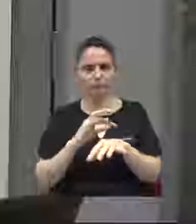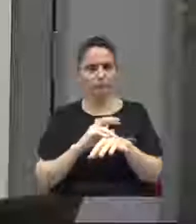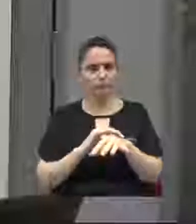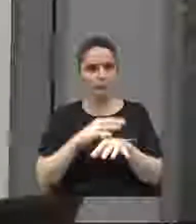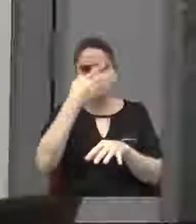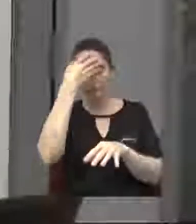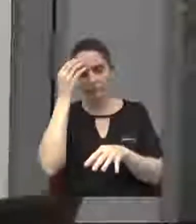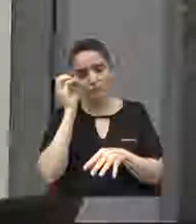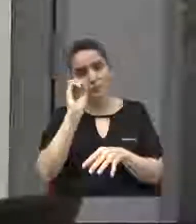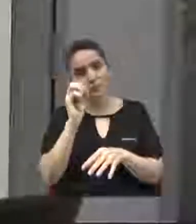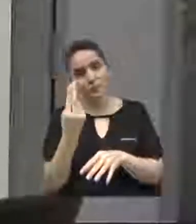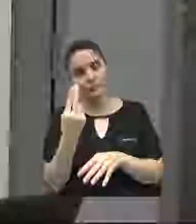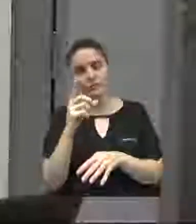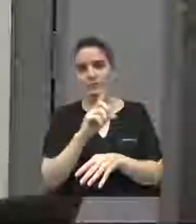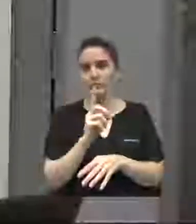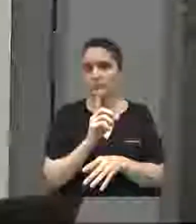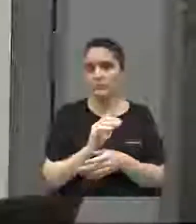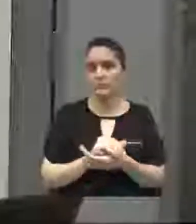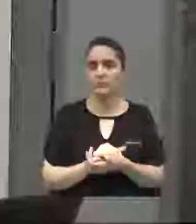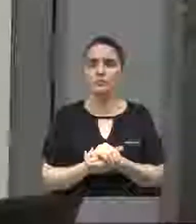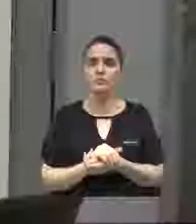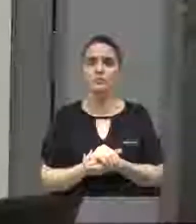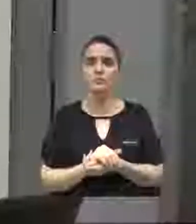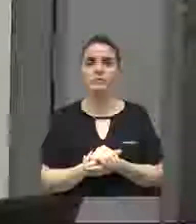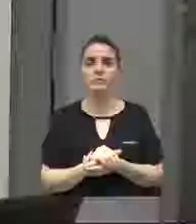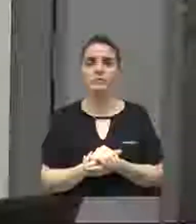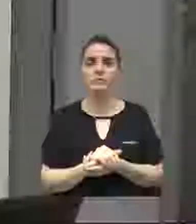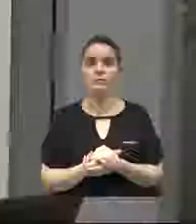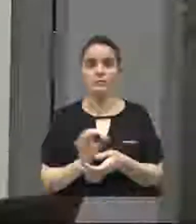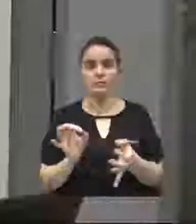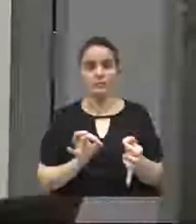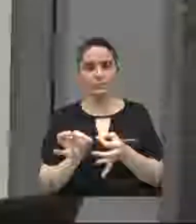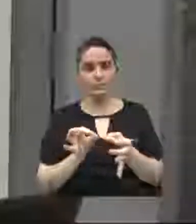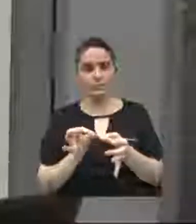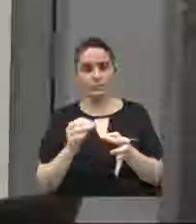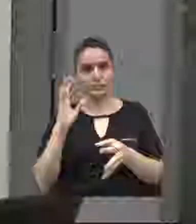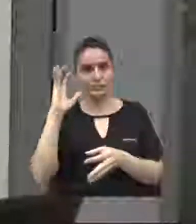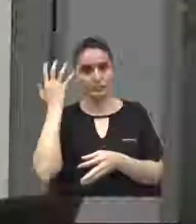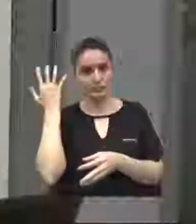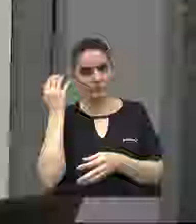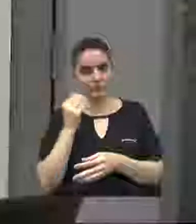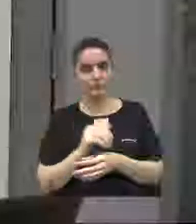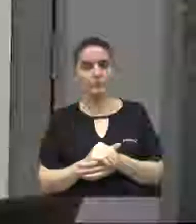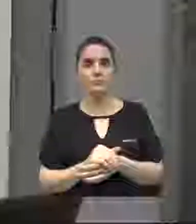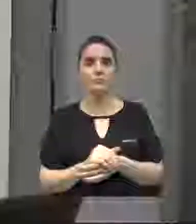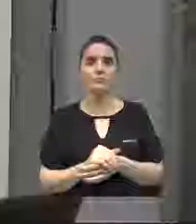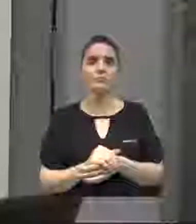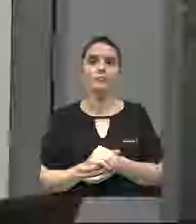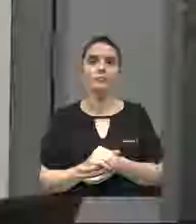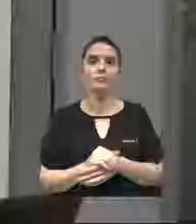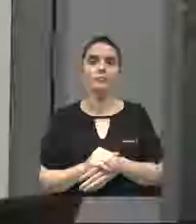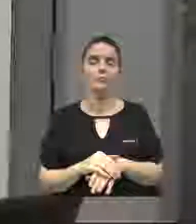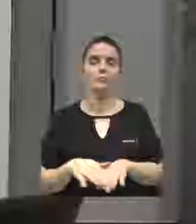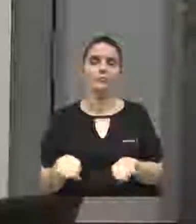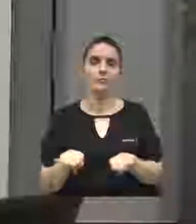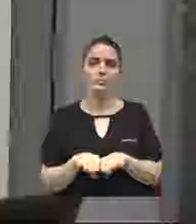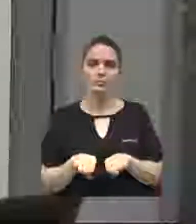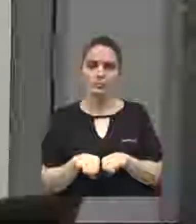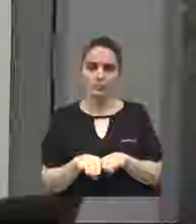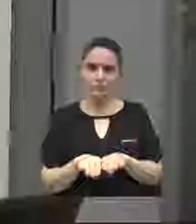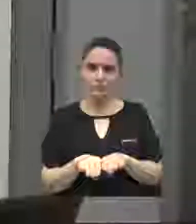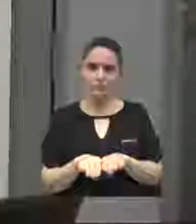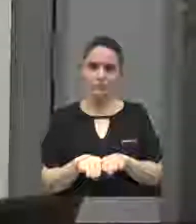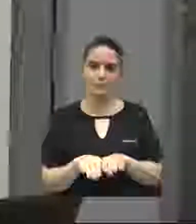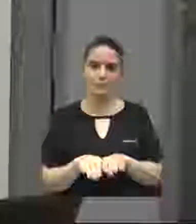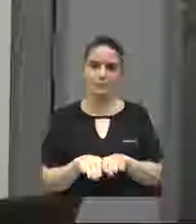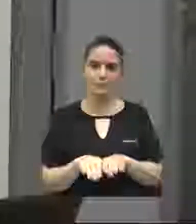A aplicabilidade, vereador Helder, desse projeto inclui não só a visão para a